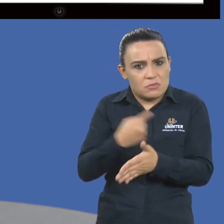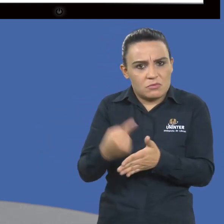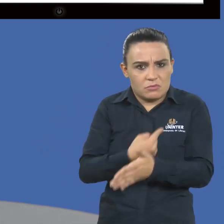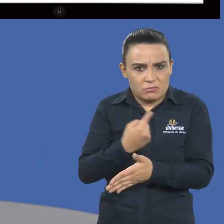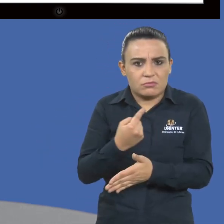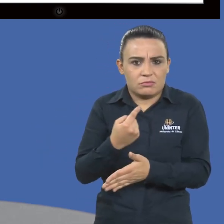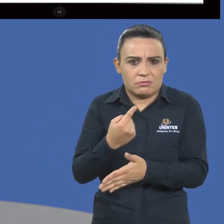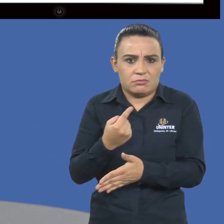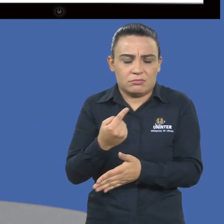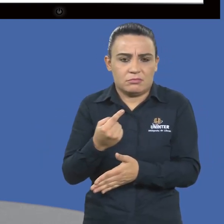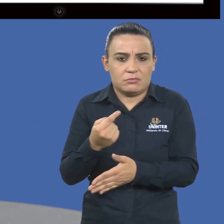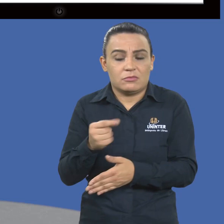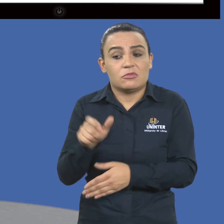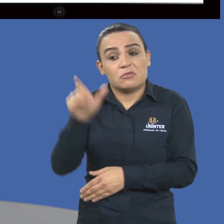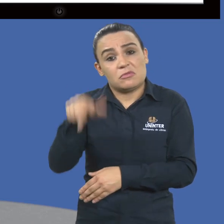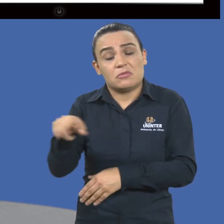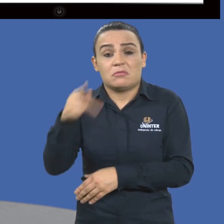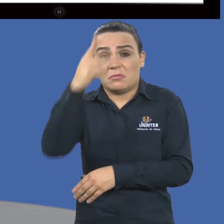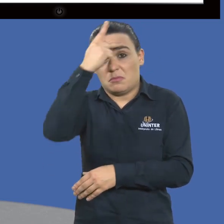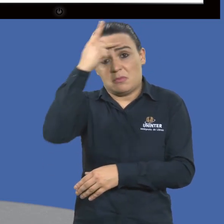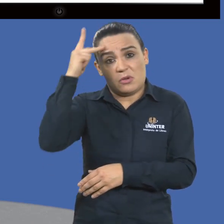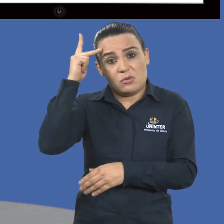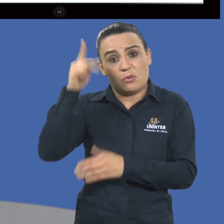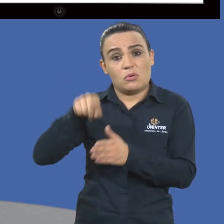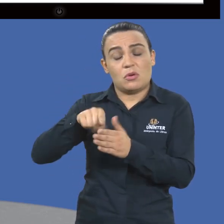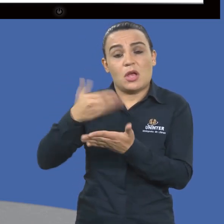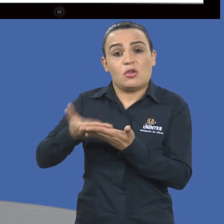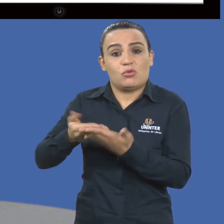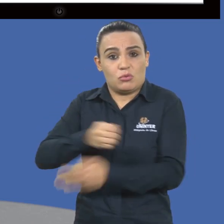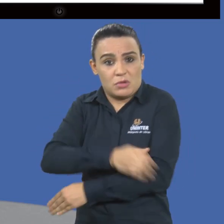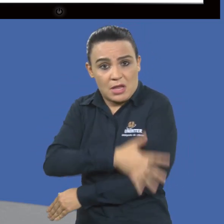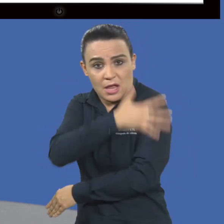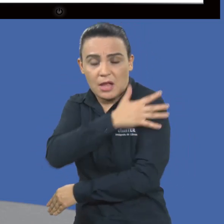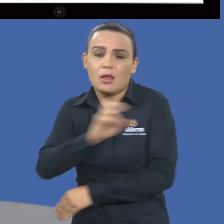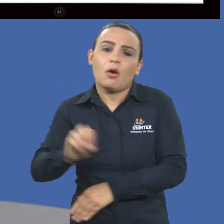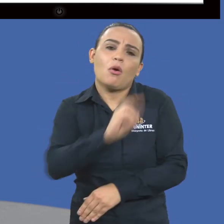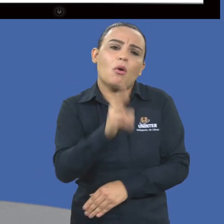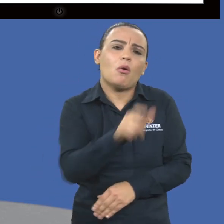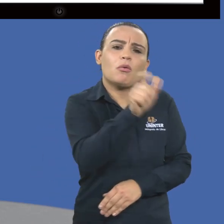nosso e dever explicar para esse casal.